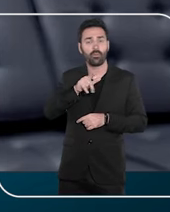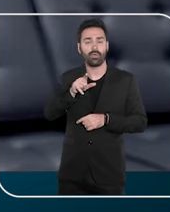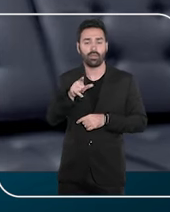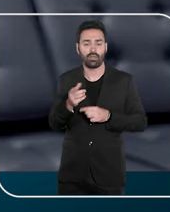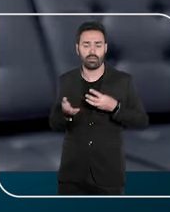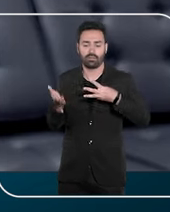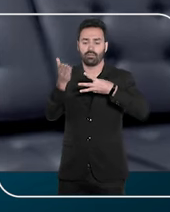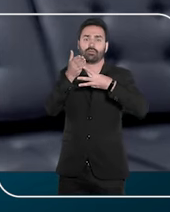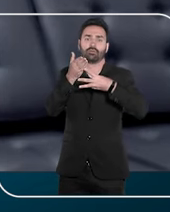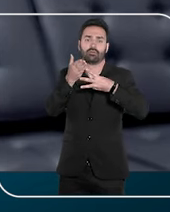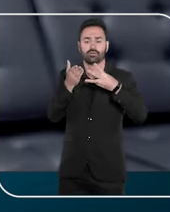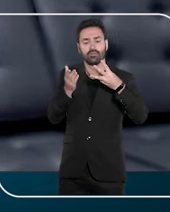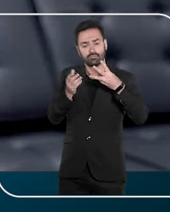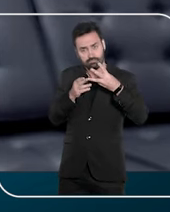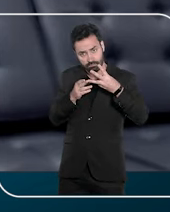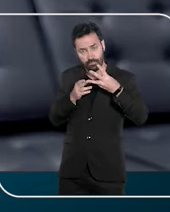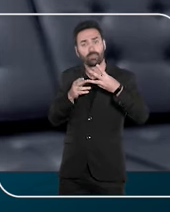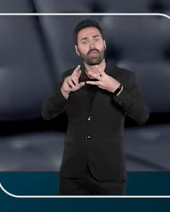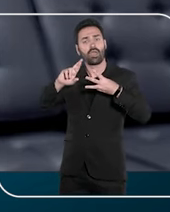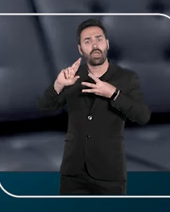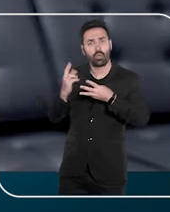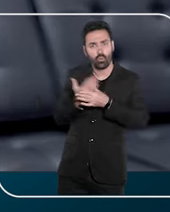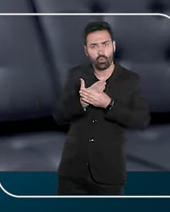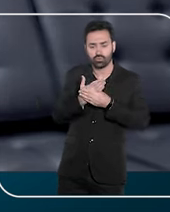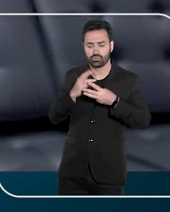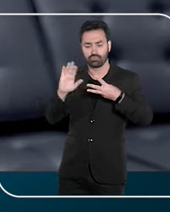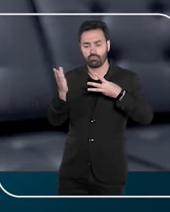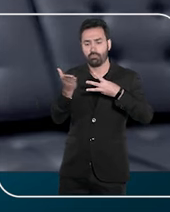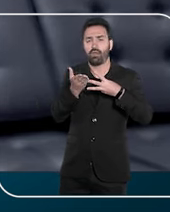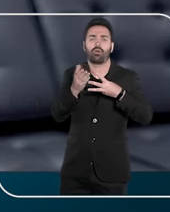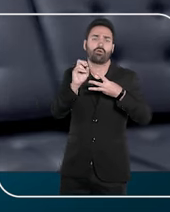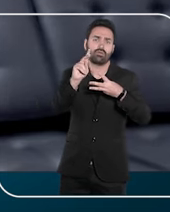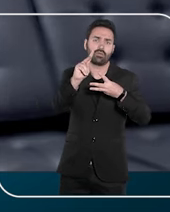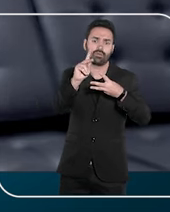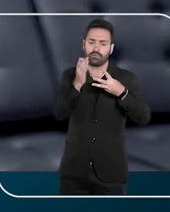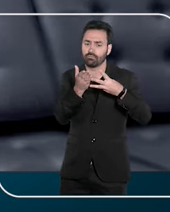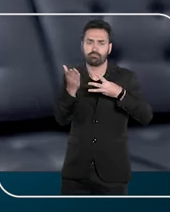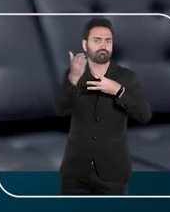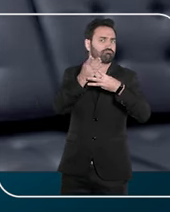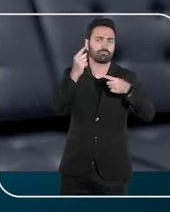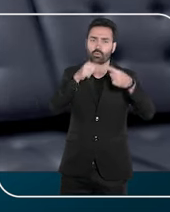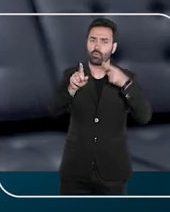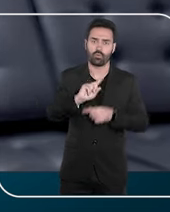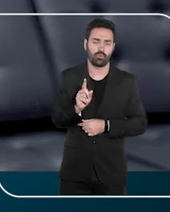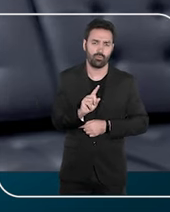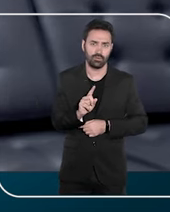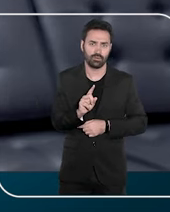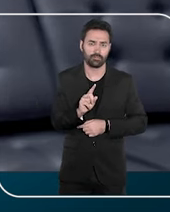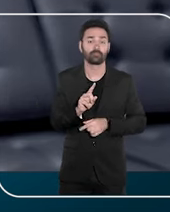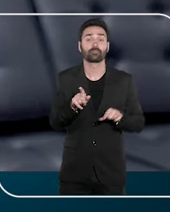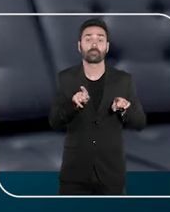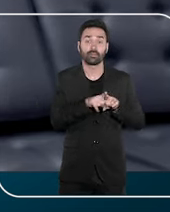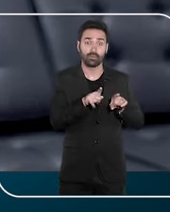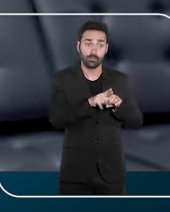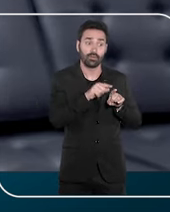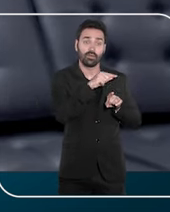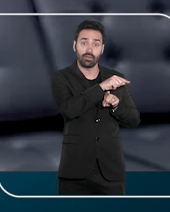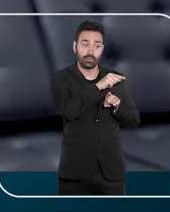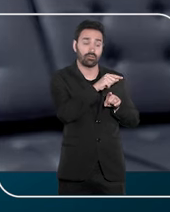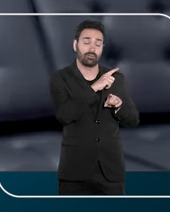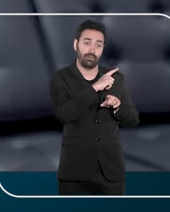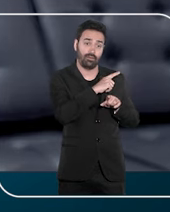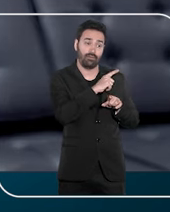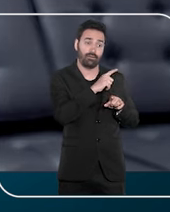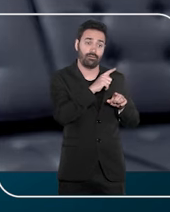né, ou relevância federal, como um paralelo à repercussão geral no Supremo, é uma exigência natural.